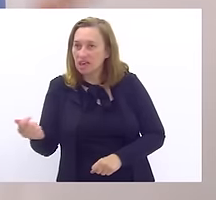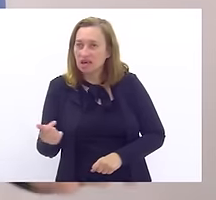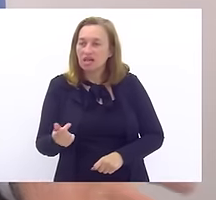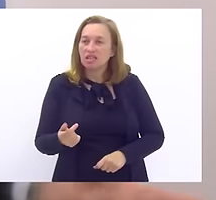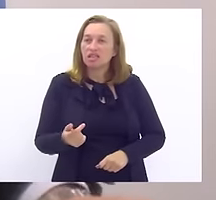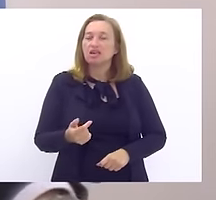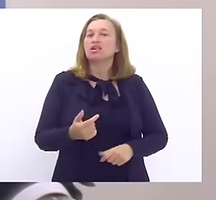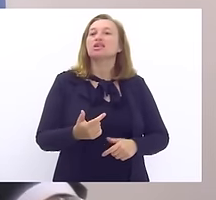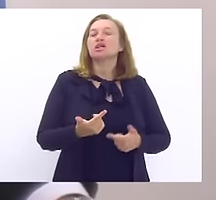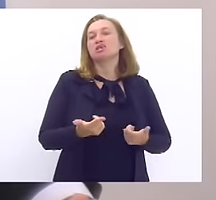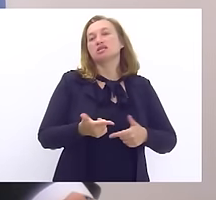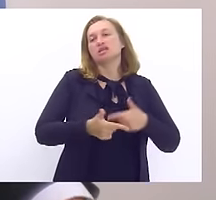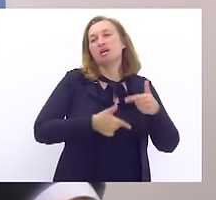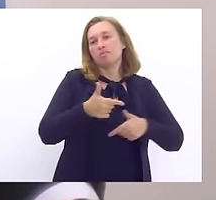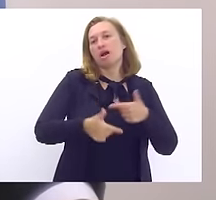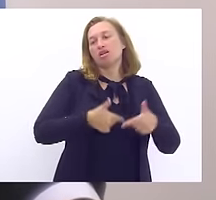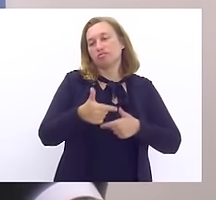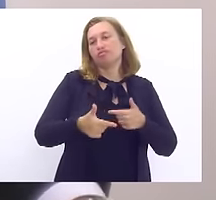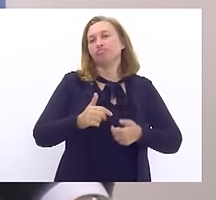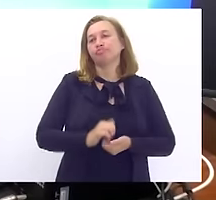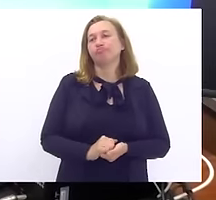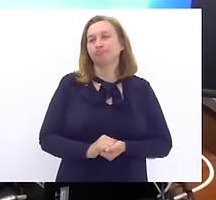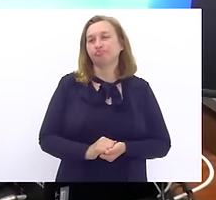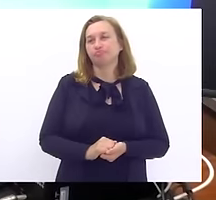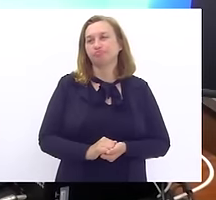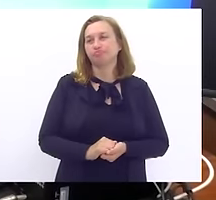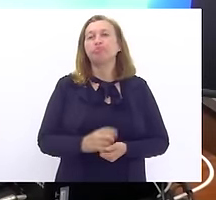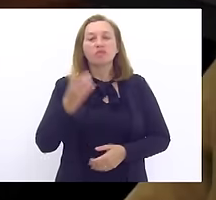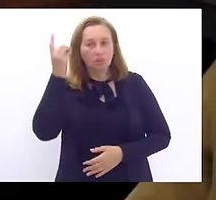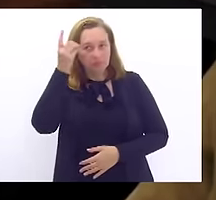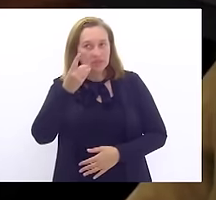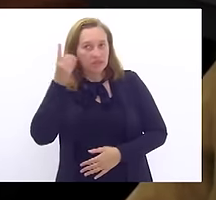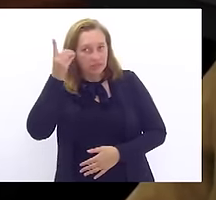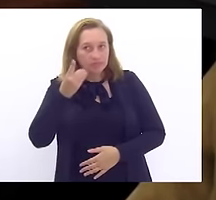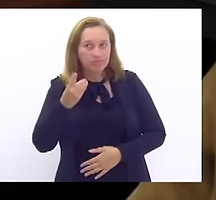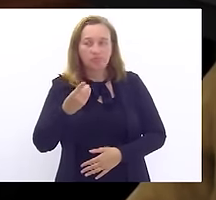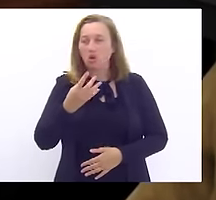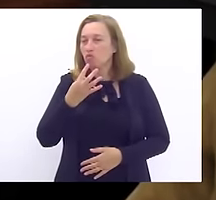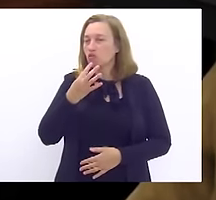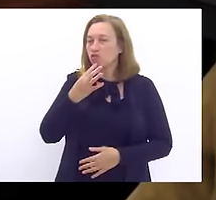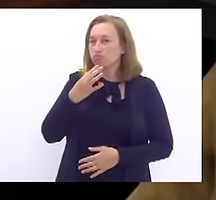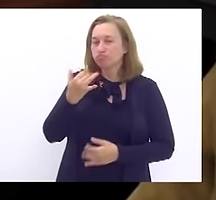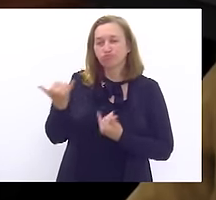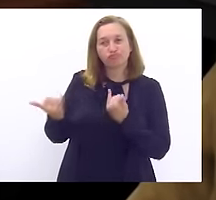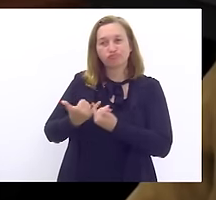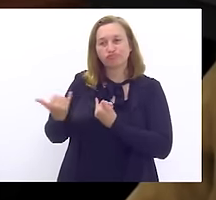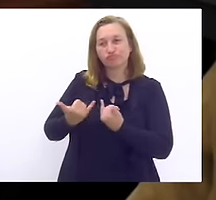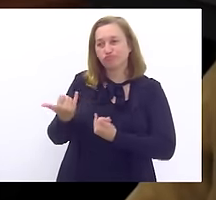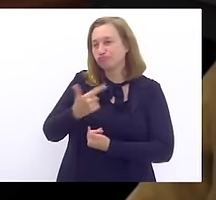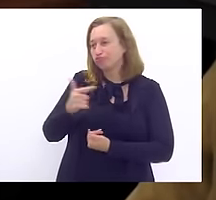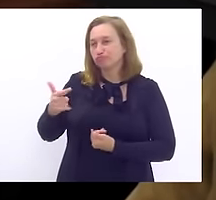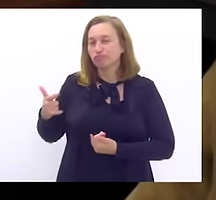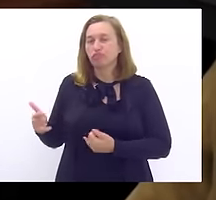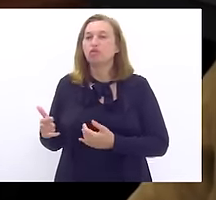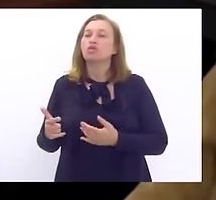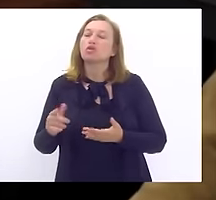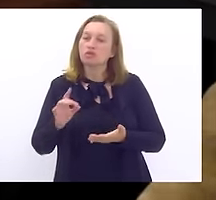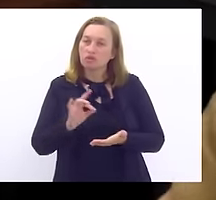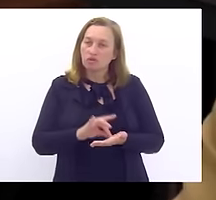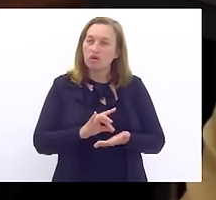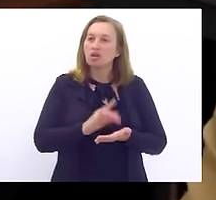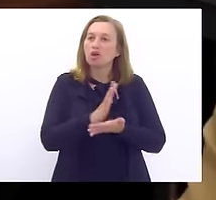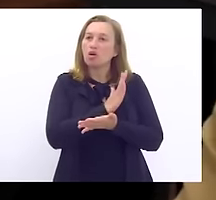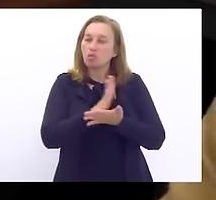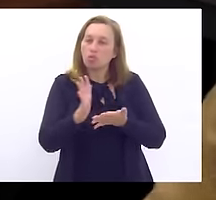é um de serviço que está sendo feito para polícia civil é deputado eu eu não tenho essas informações eu tenho eu sei que foram realizadas realmente algumas